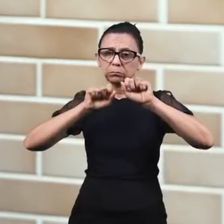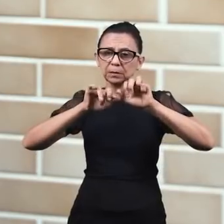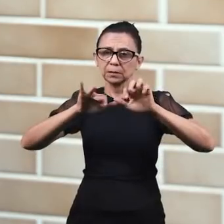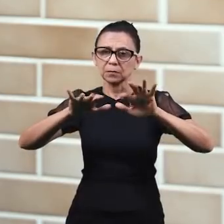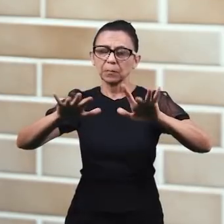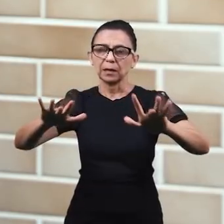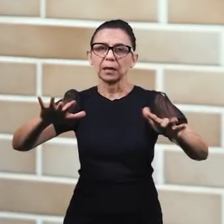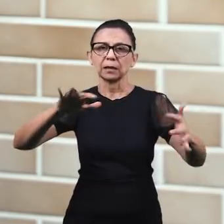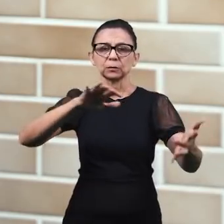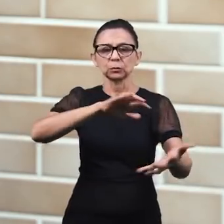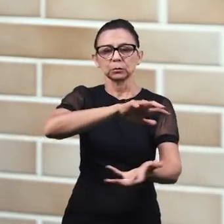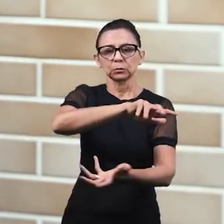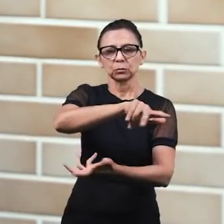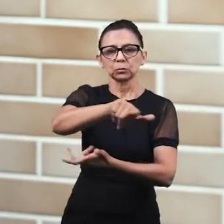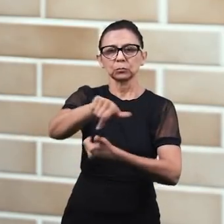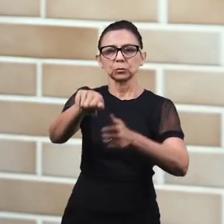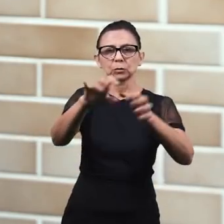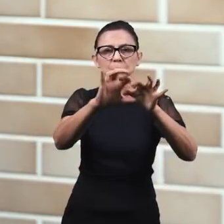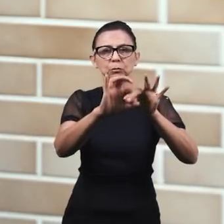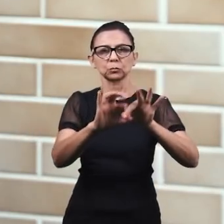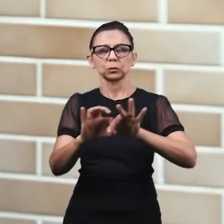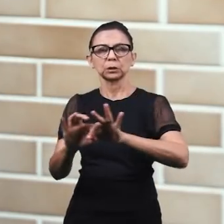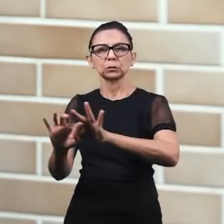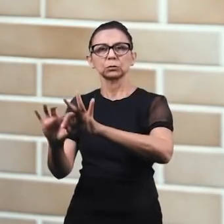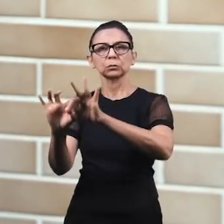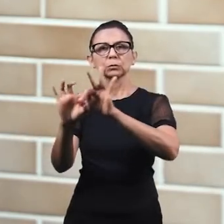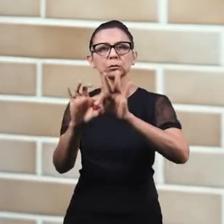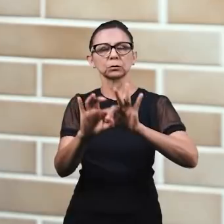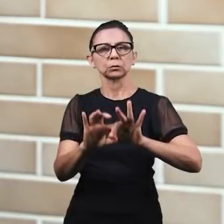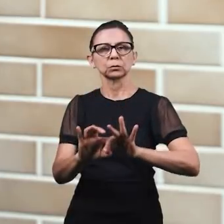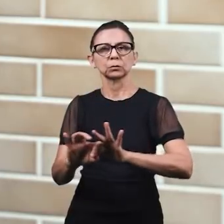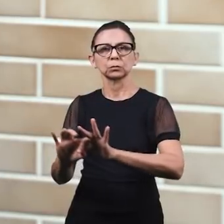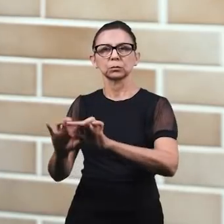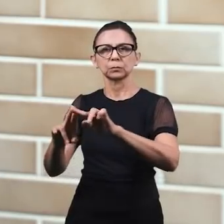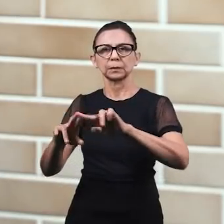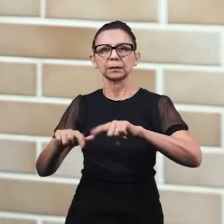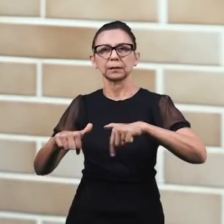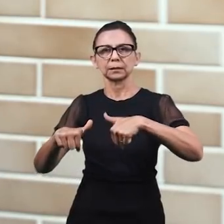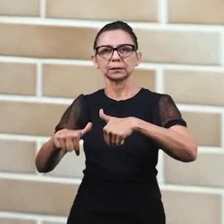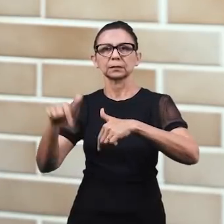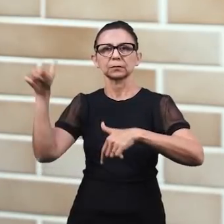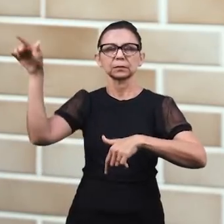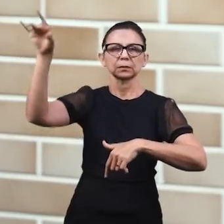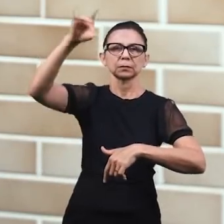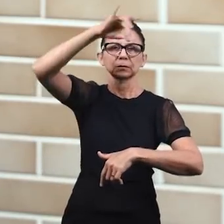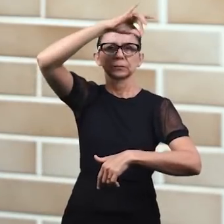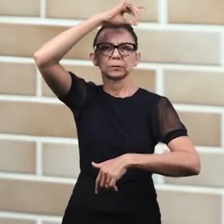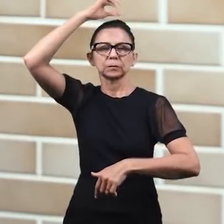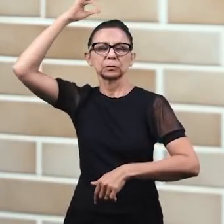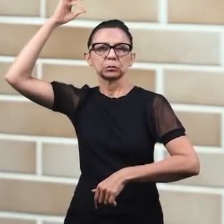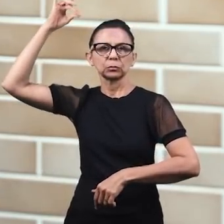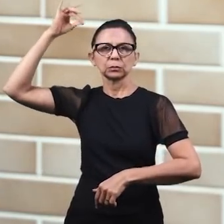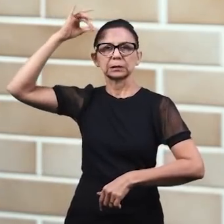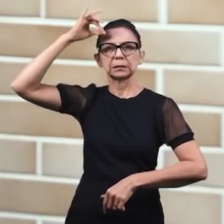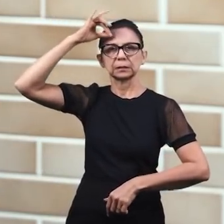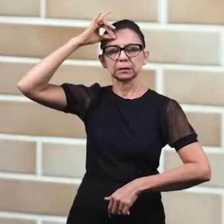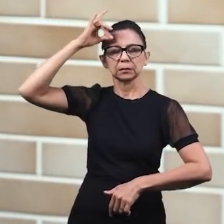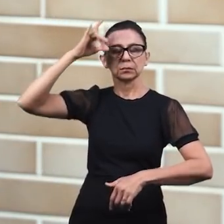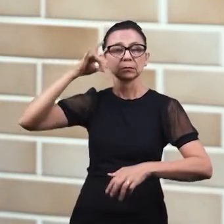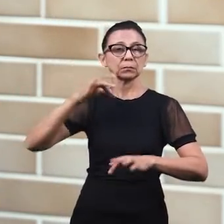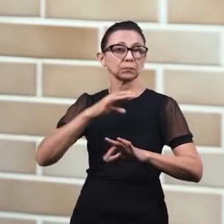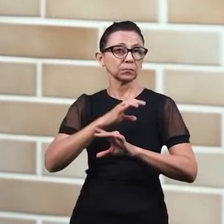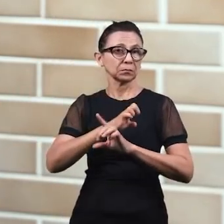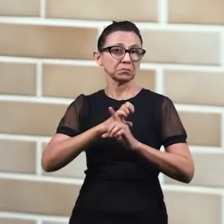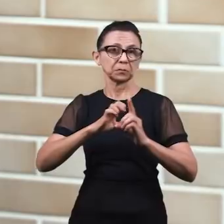qual ali os fiéis estão interligados uns aos outros pelos laços espirituais. Essa foi sua expressão.